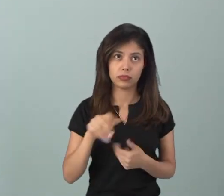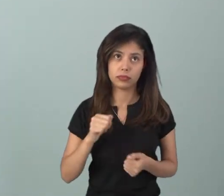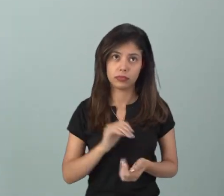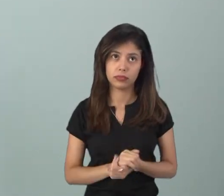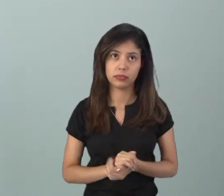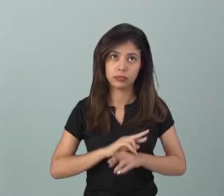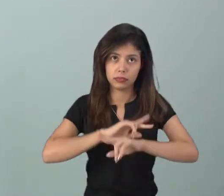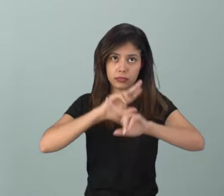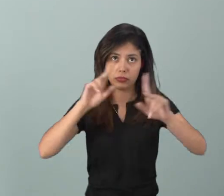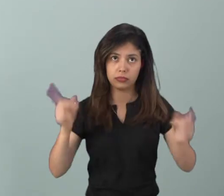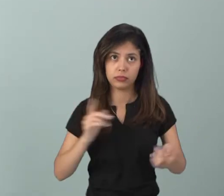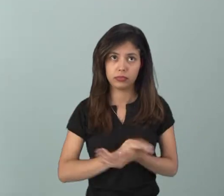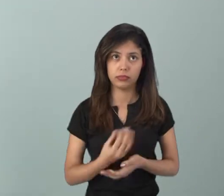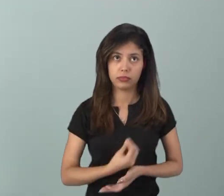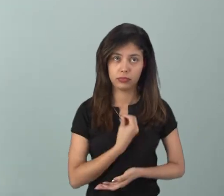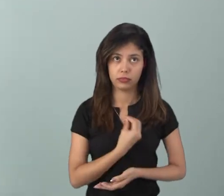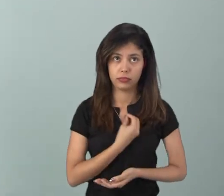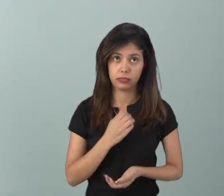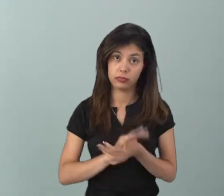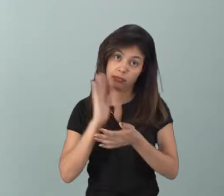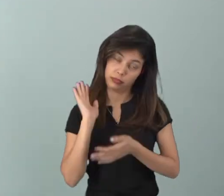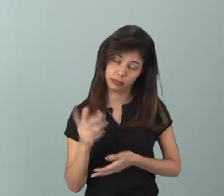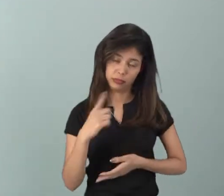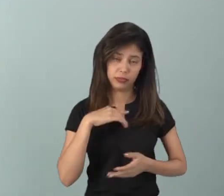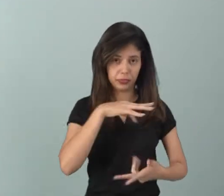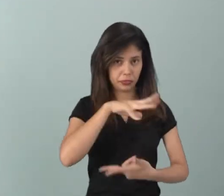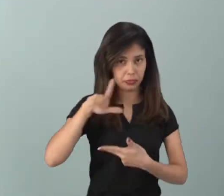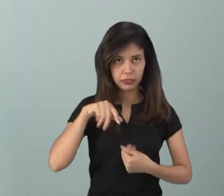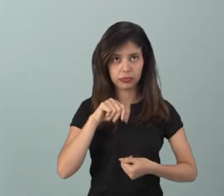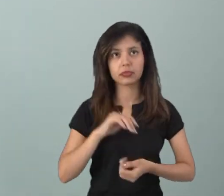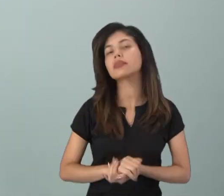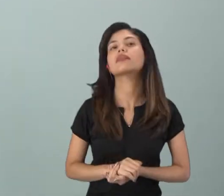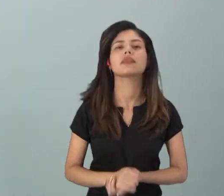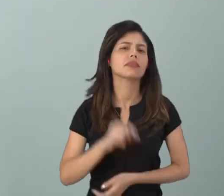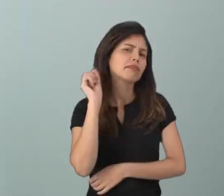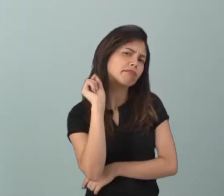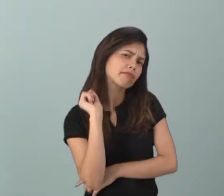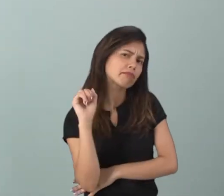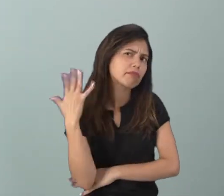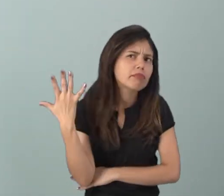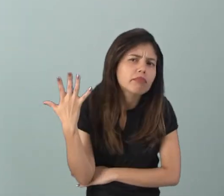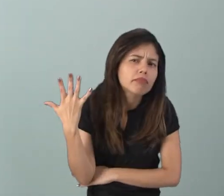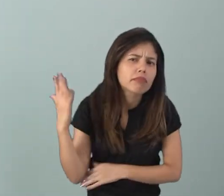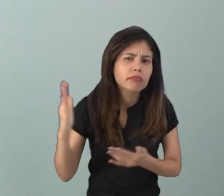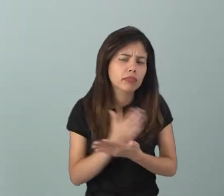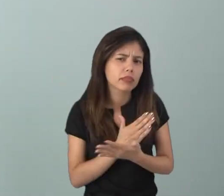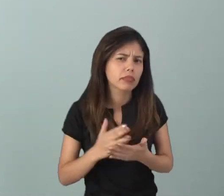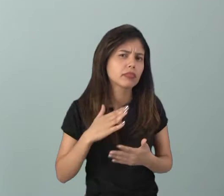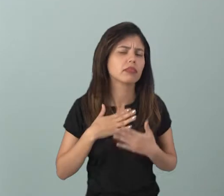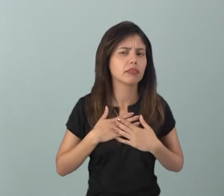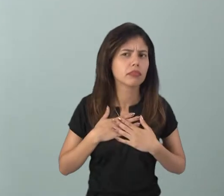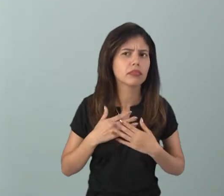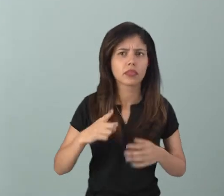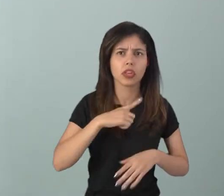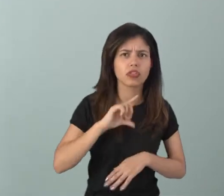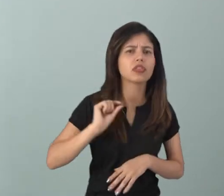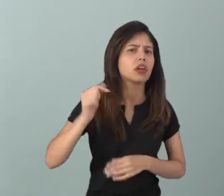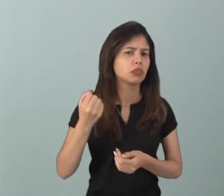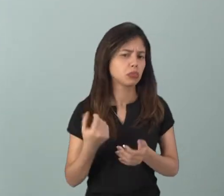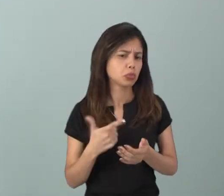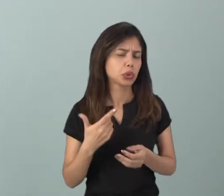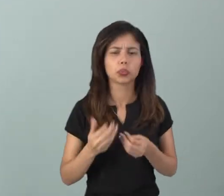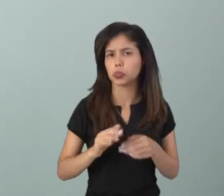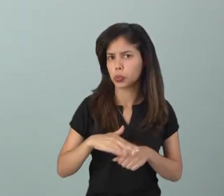enorme variedade de formas de vida já habitava o planeta. Mas o que será que aconteceu com algumas formas de vida? Que elas não existem